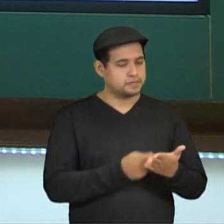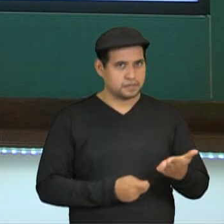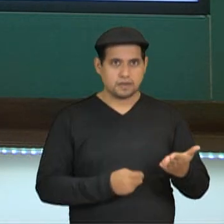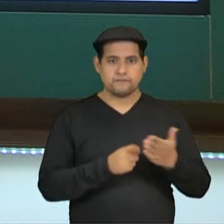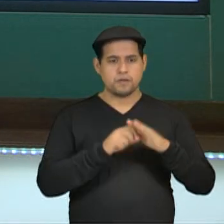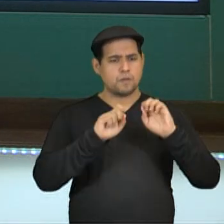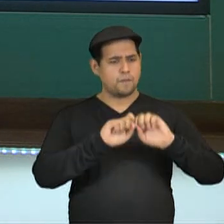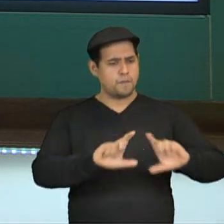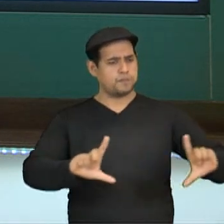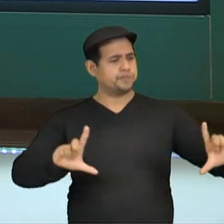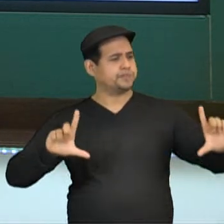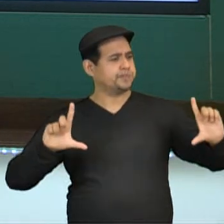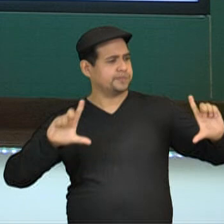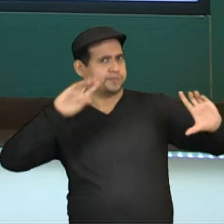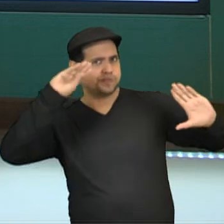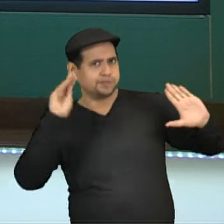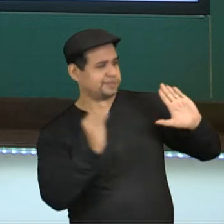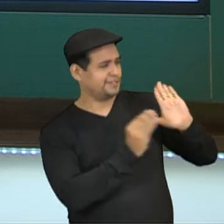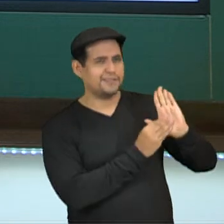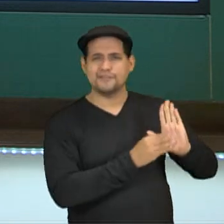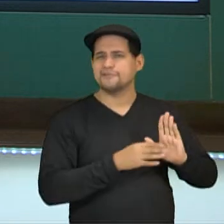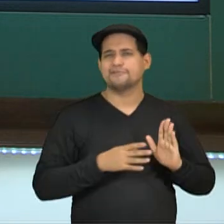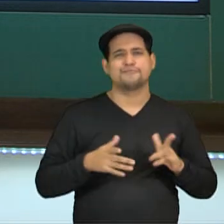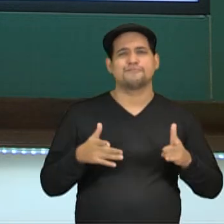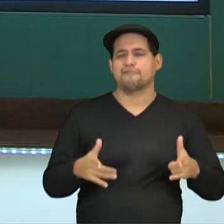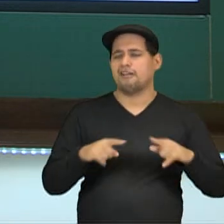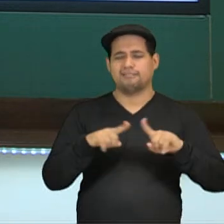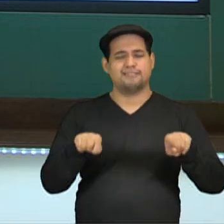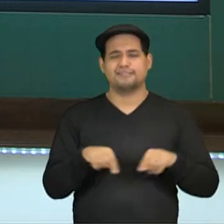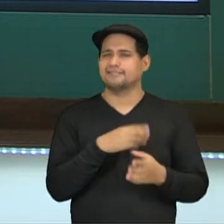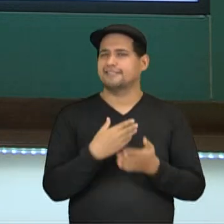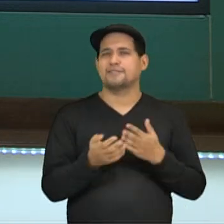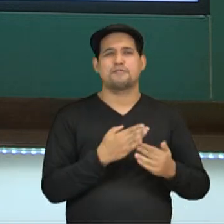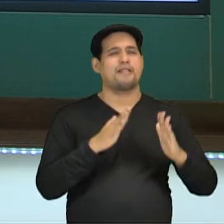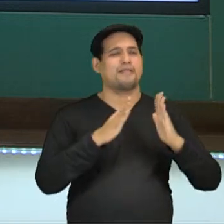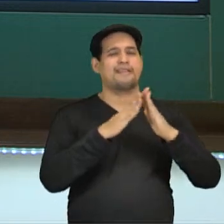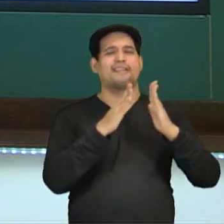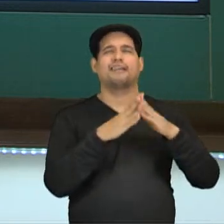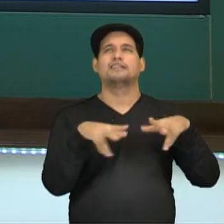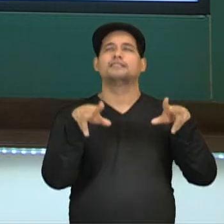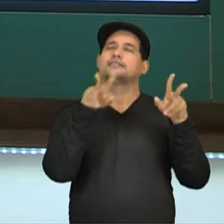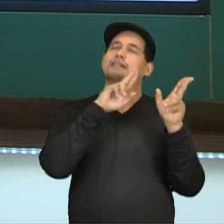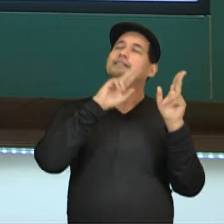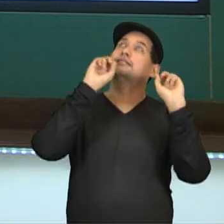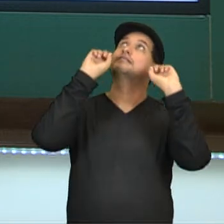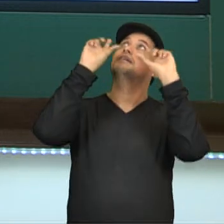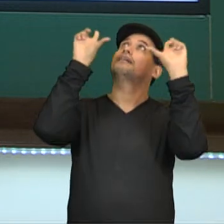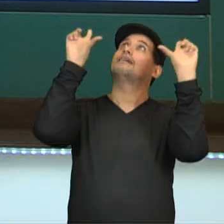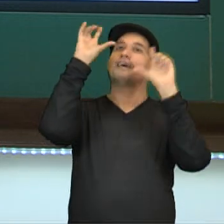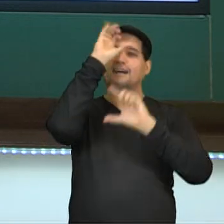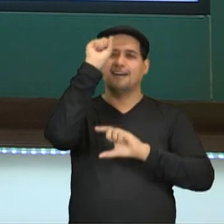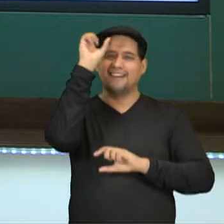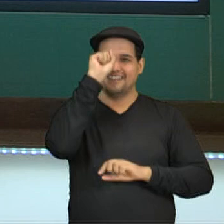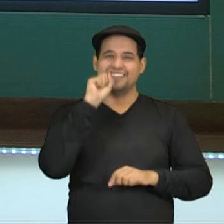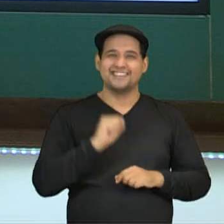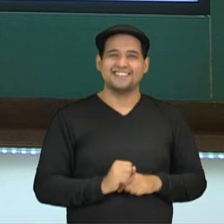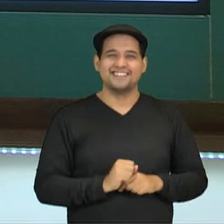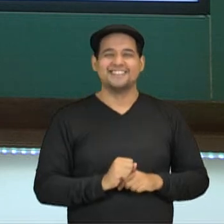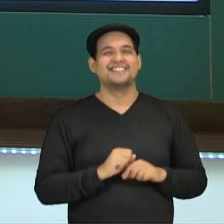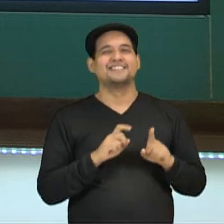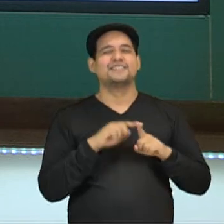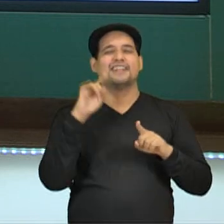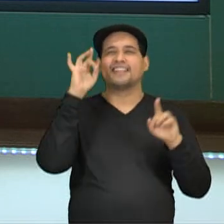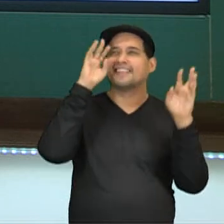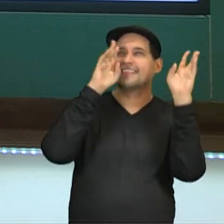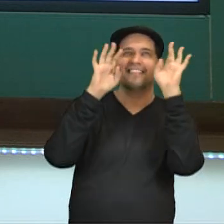cartaz gigante e coloca aí no teu quarto, na tua sala, onde você quiser, no teto para dormir e olhar para ela. Olha que interessante, ó. O